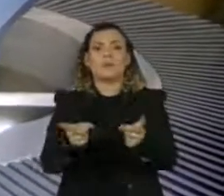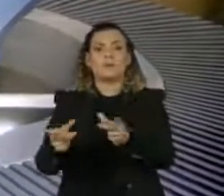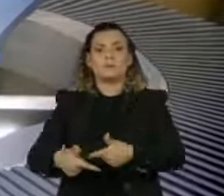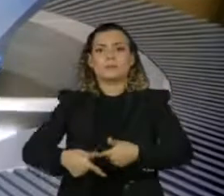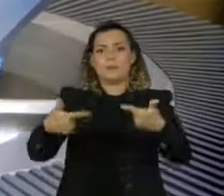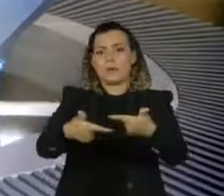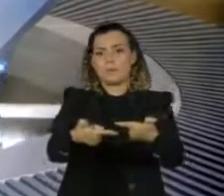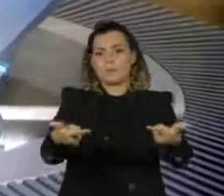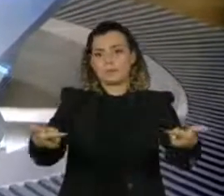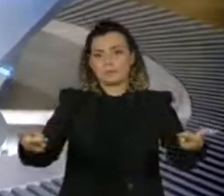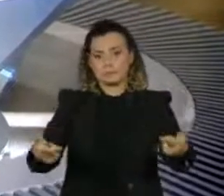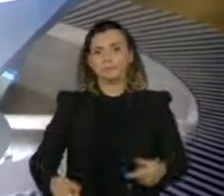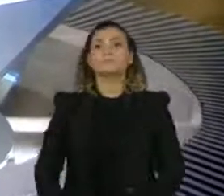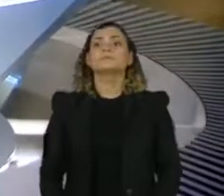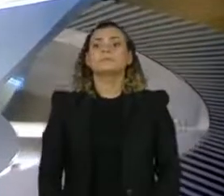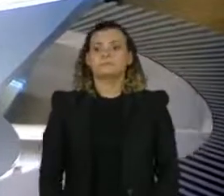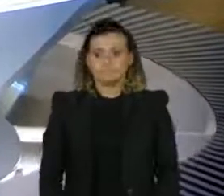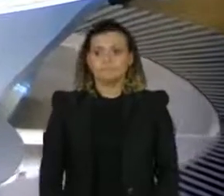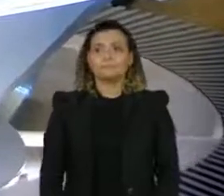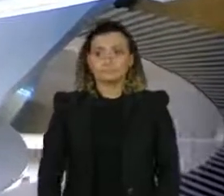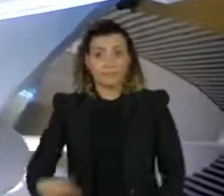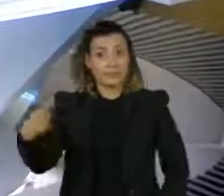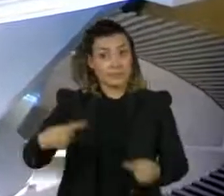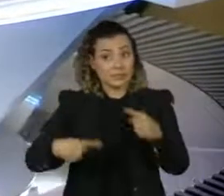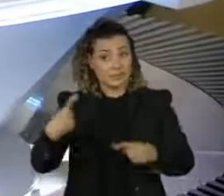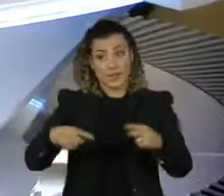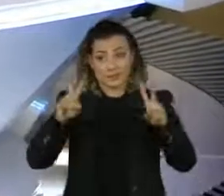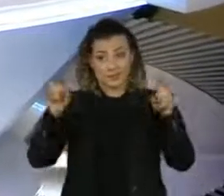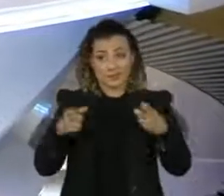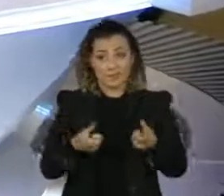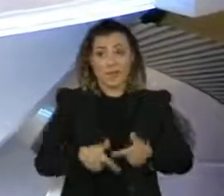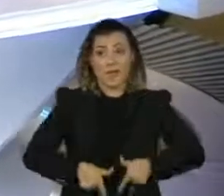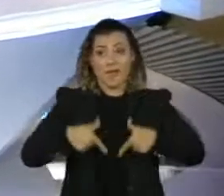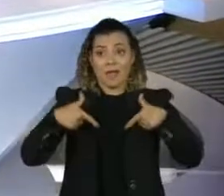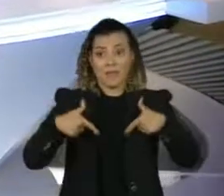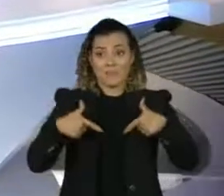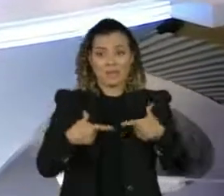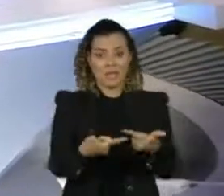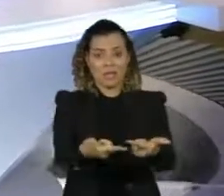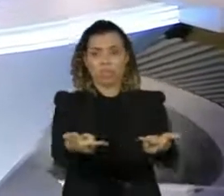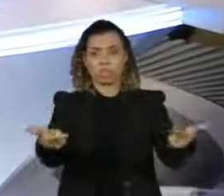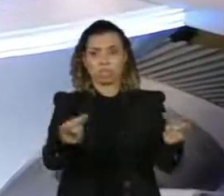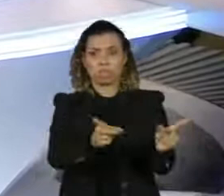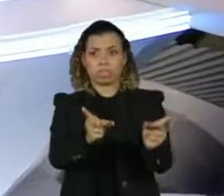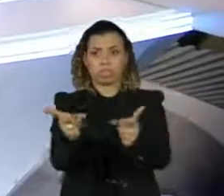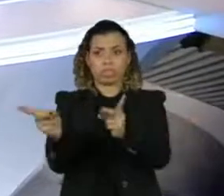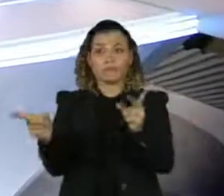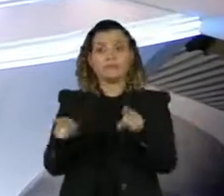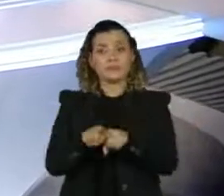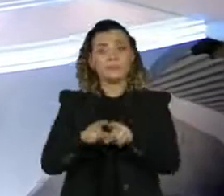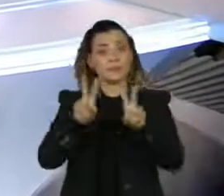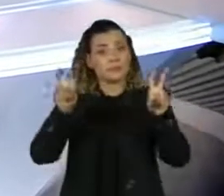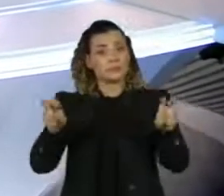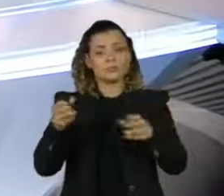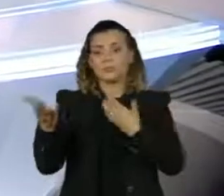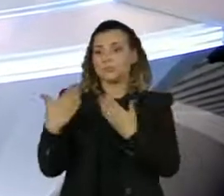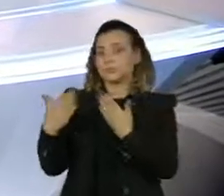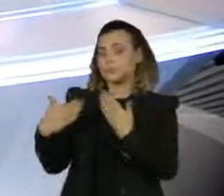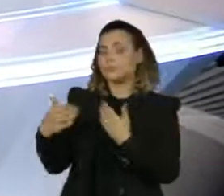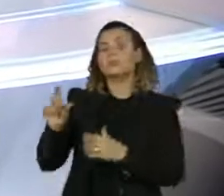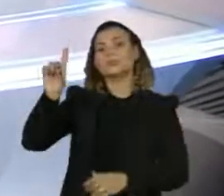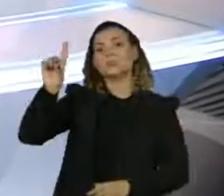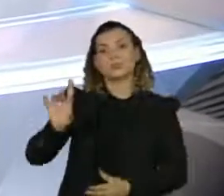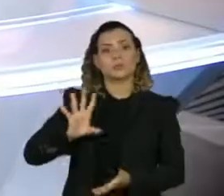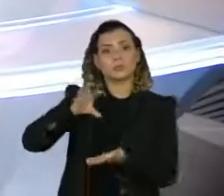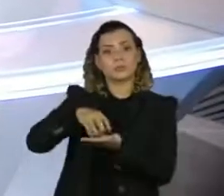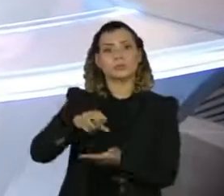armas. Esse debate também está presente no Brasil, com diferenças importantes. Sobre esse assunto, eu conversei com a diretora executiva